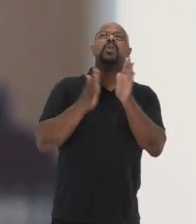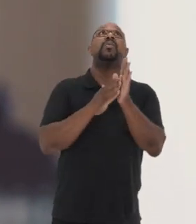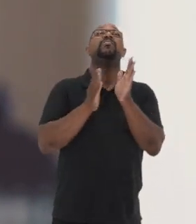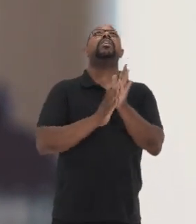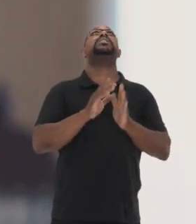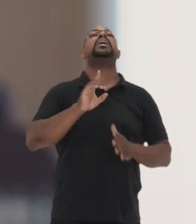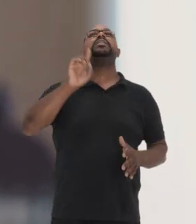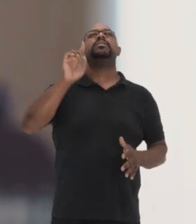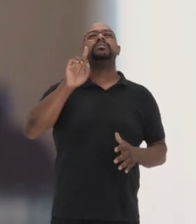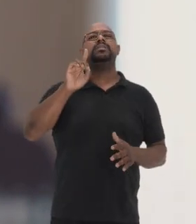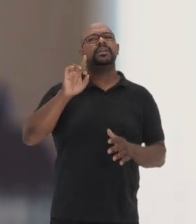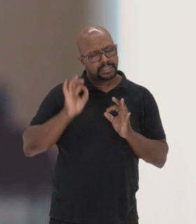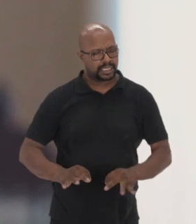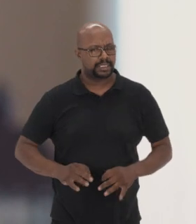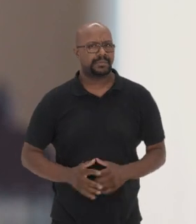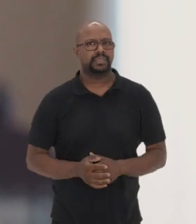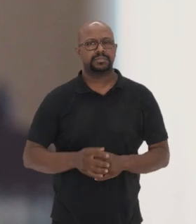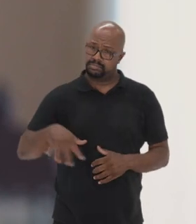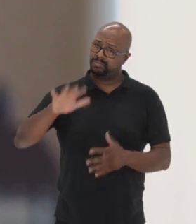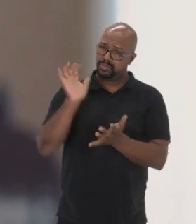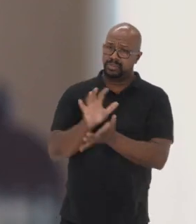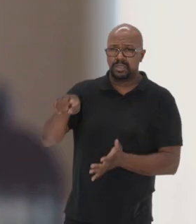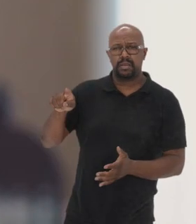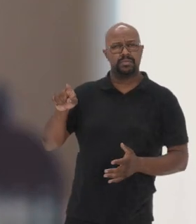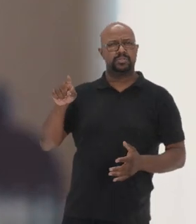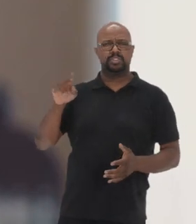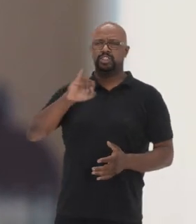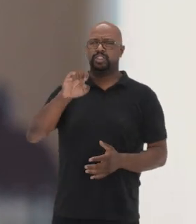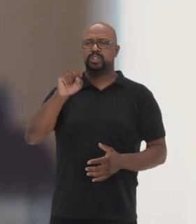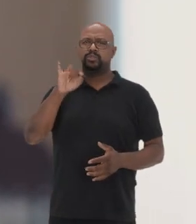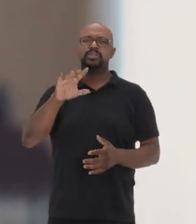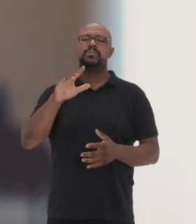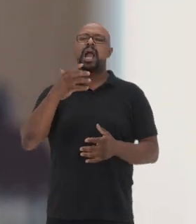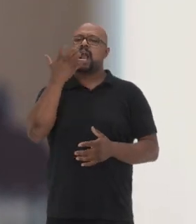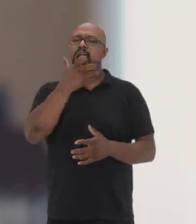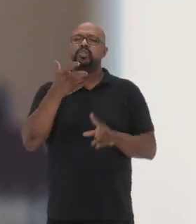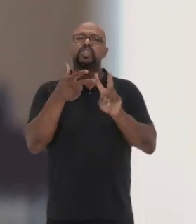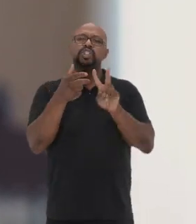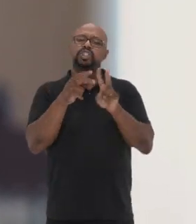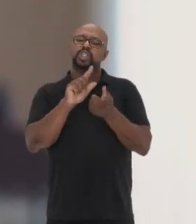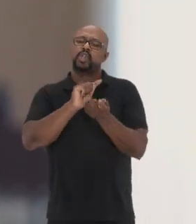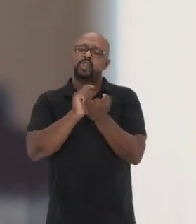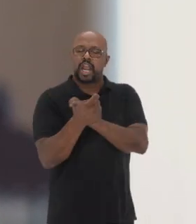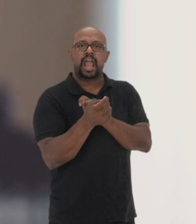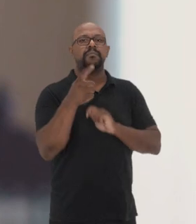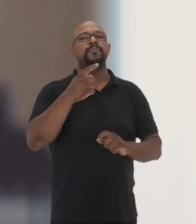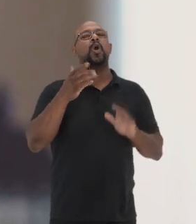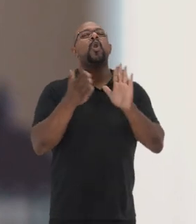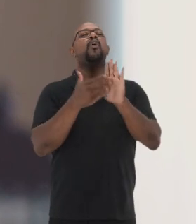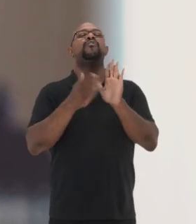a Deus exatamente o Jesuítas trocavam os versos dos cantos indígenas por louvores ao seu Deus